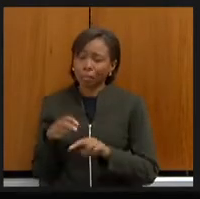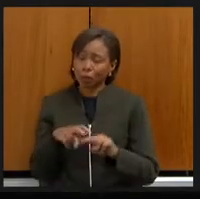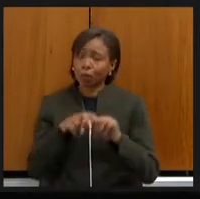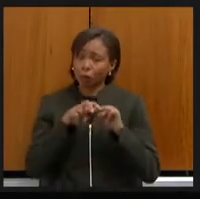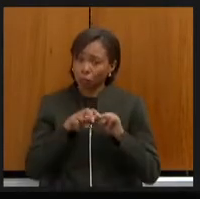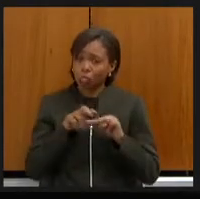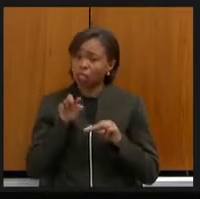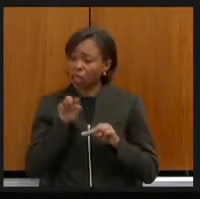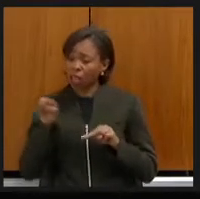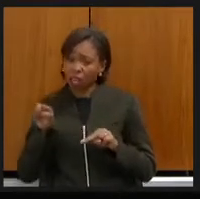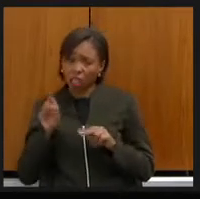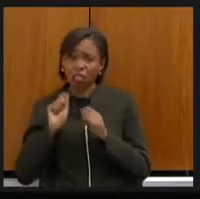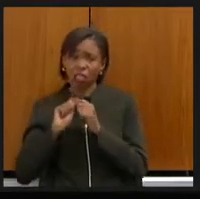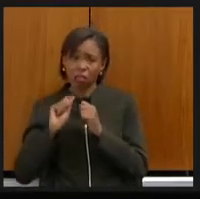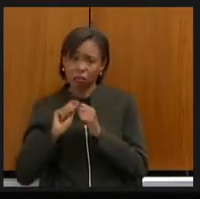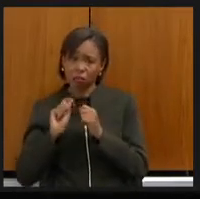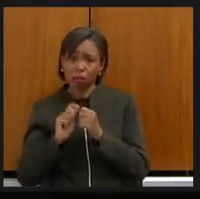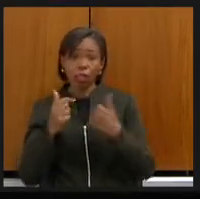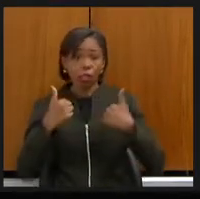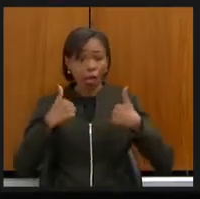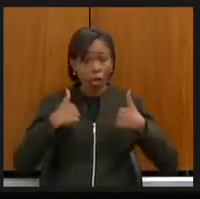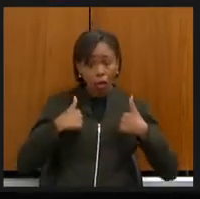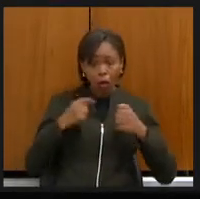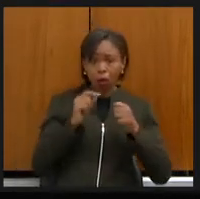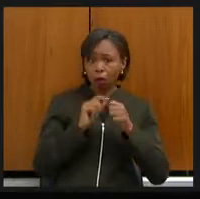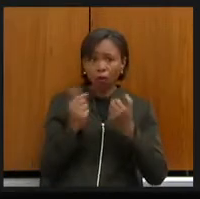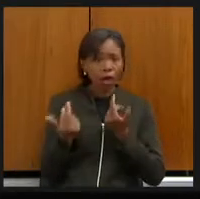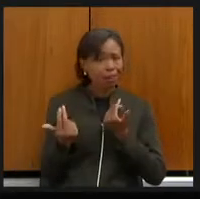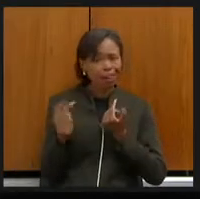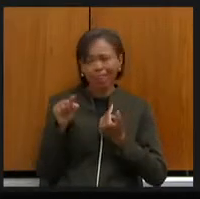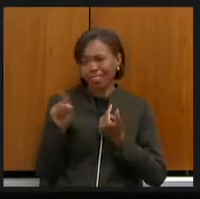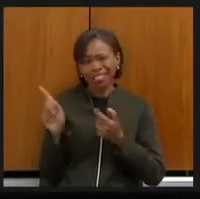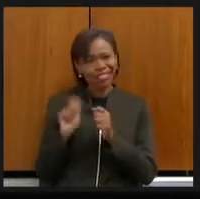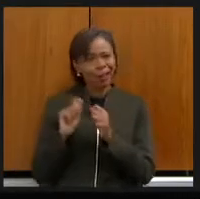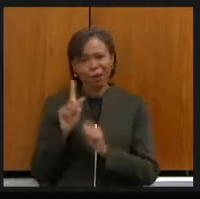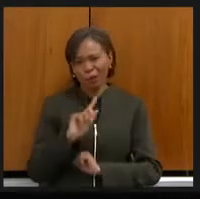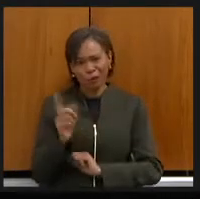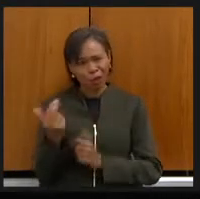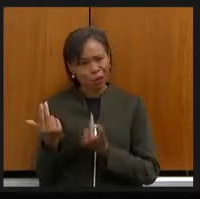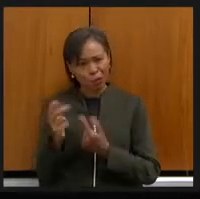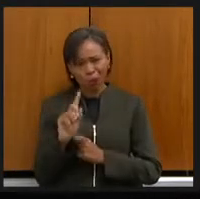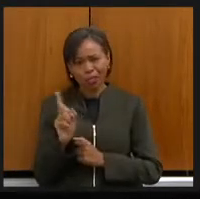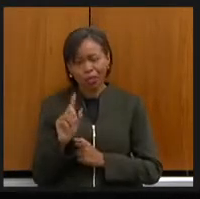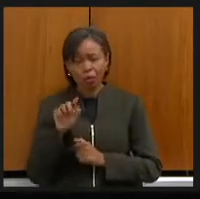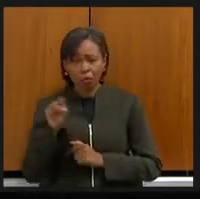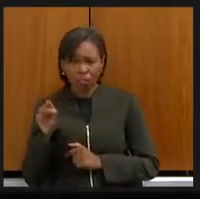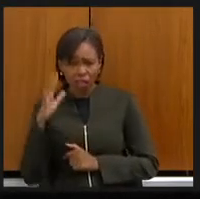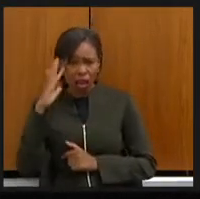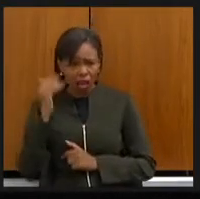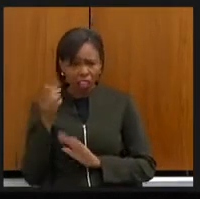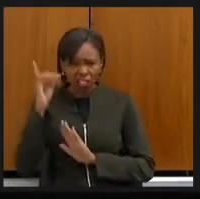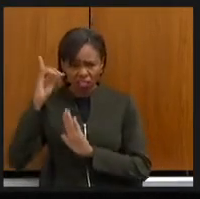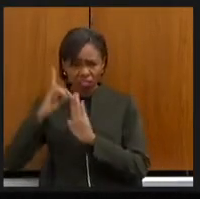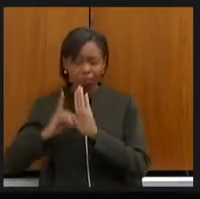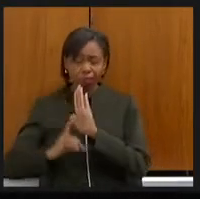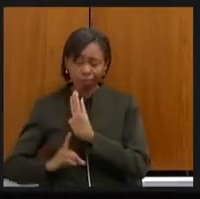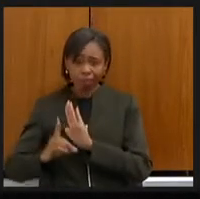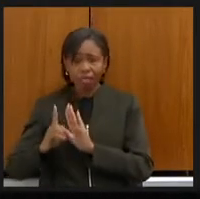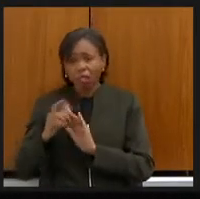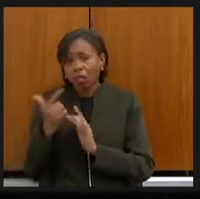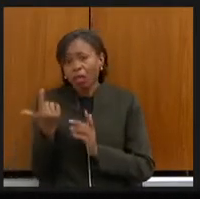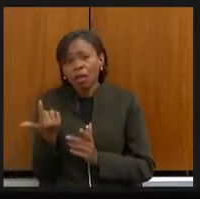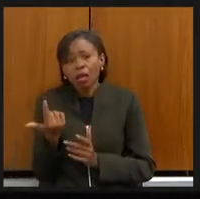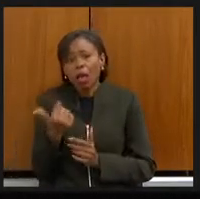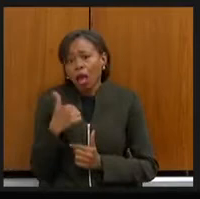disso que eles fazem o que eu faço eles não pagam E aí eles é que acha no direito de não ter